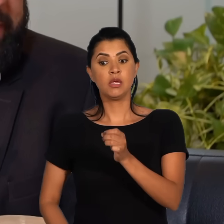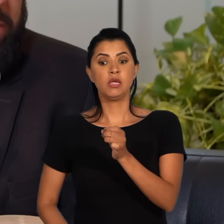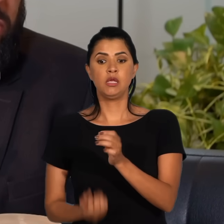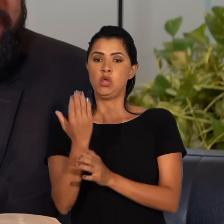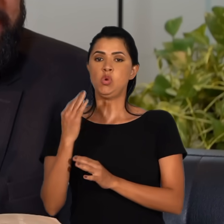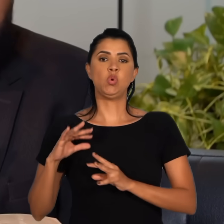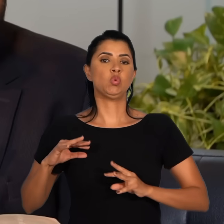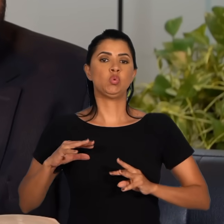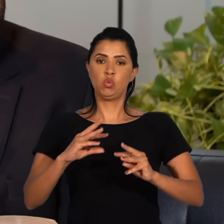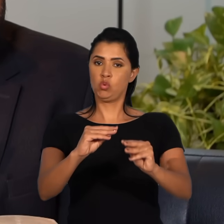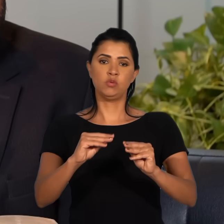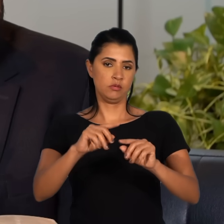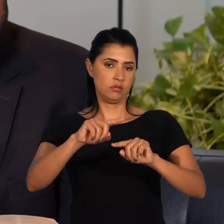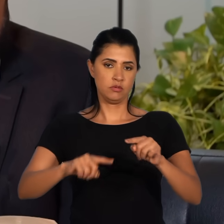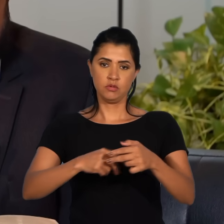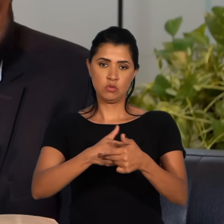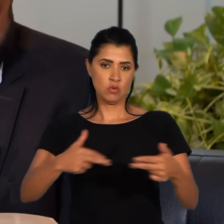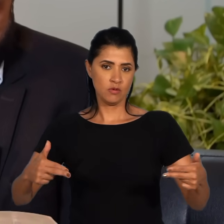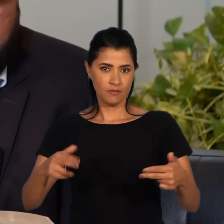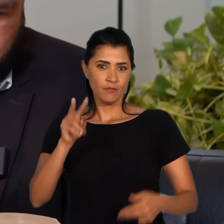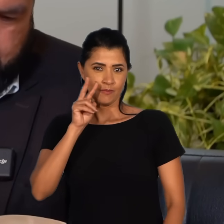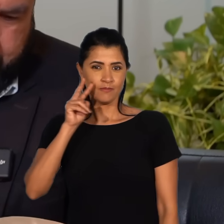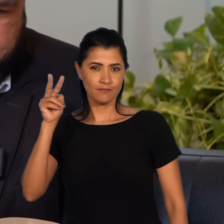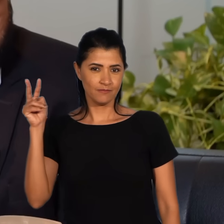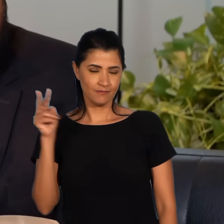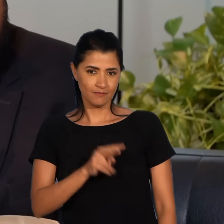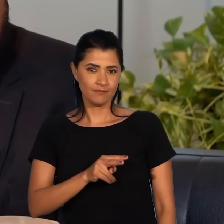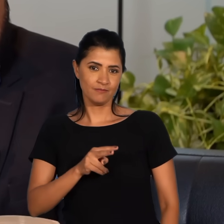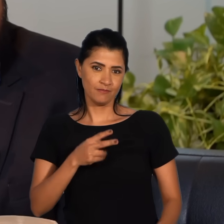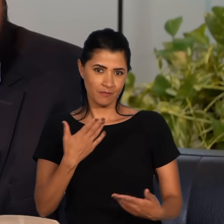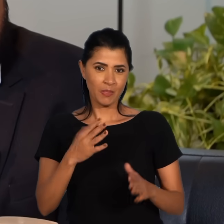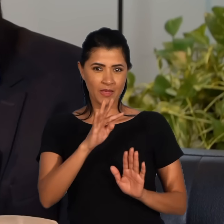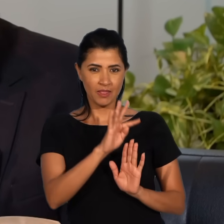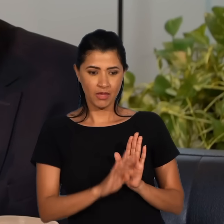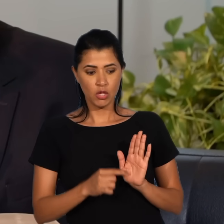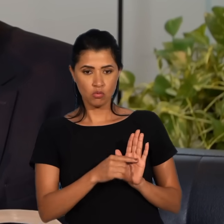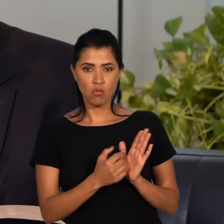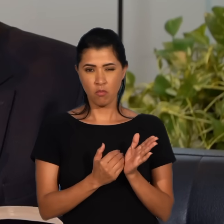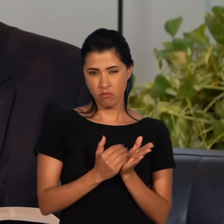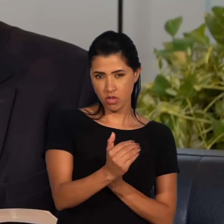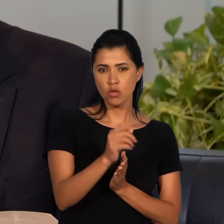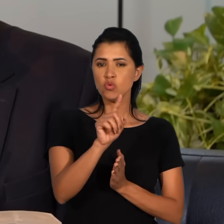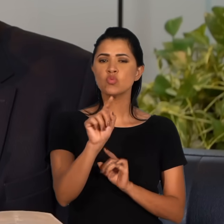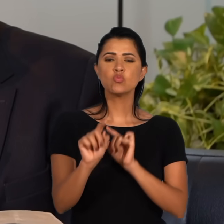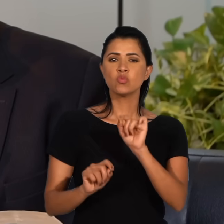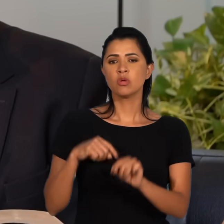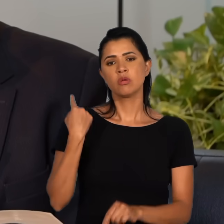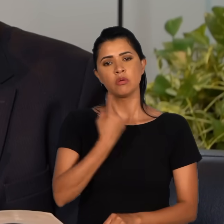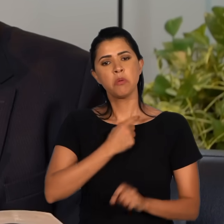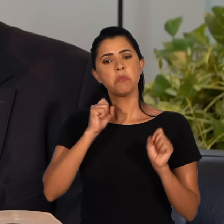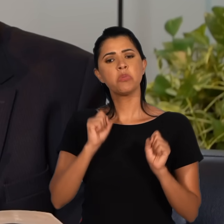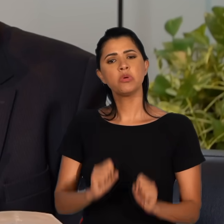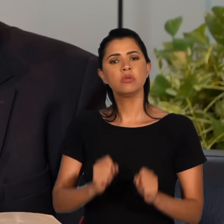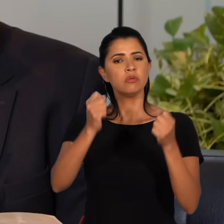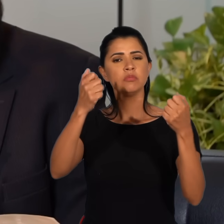de todas as coisas e isso então olhando né para esses esses textos iniciais o que que nós